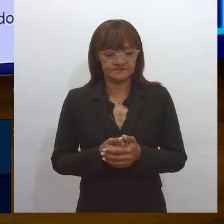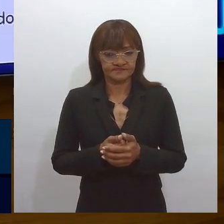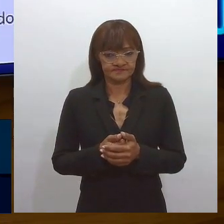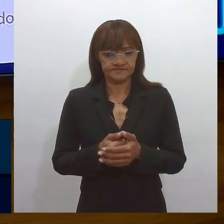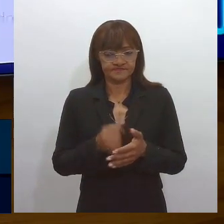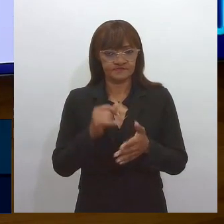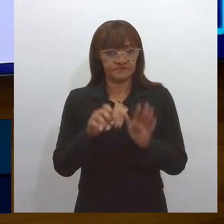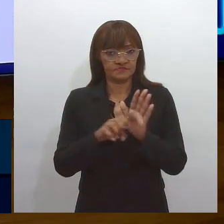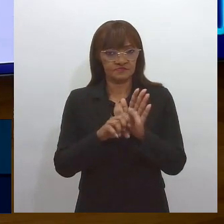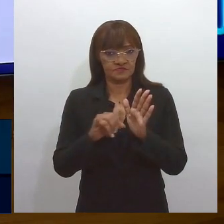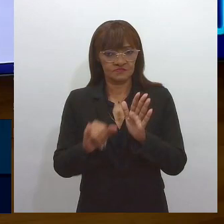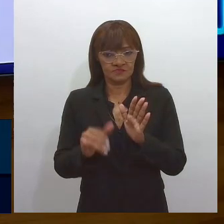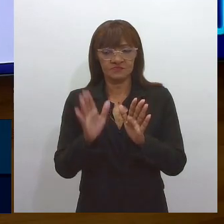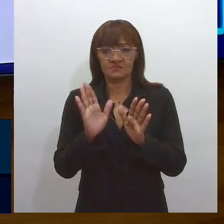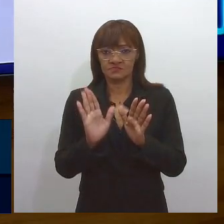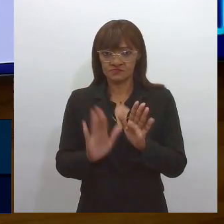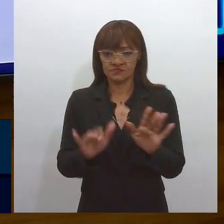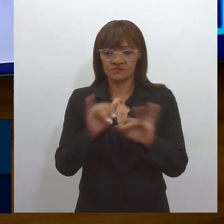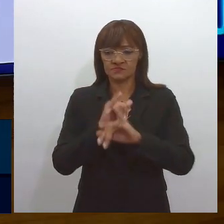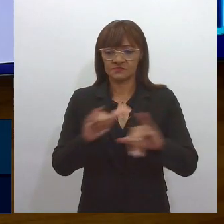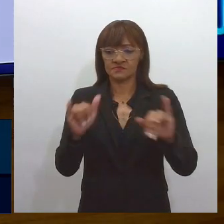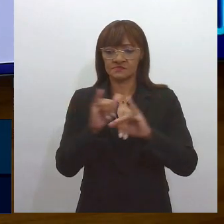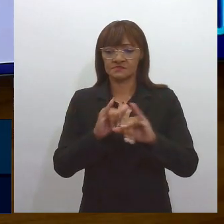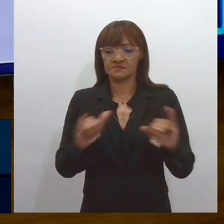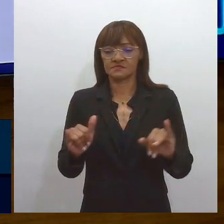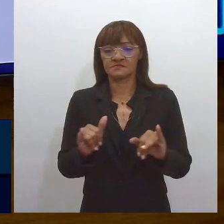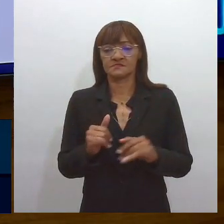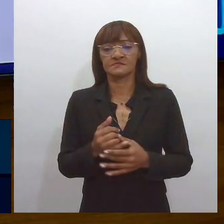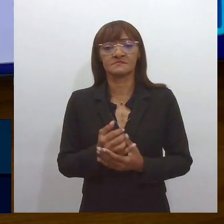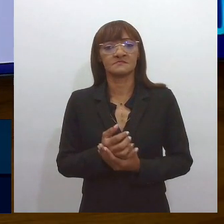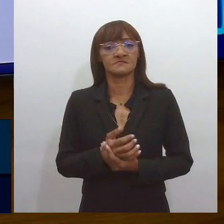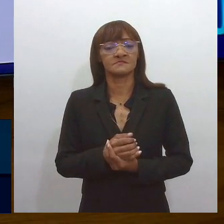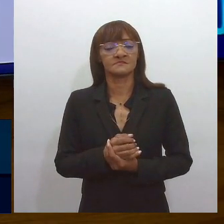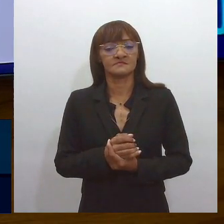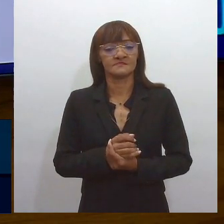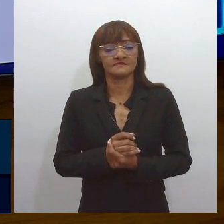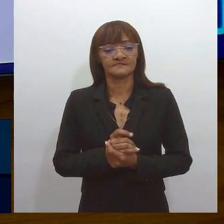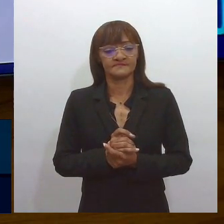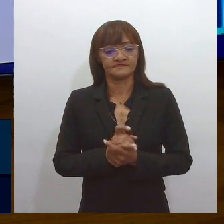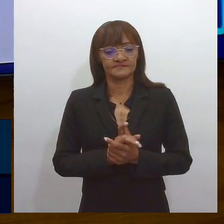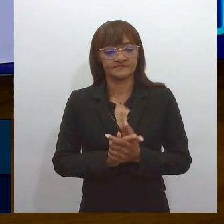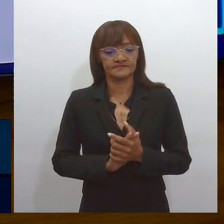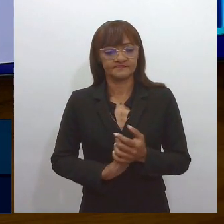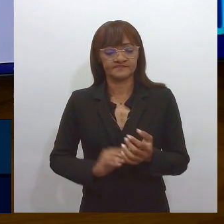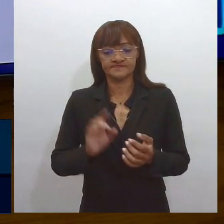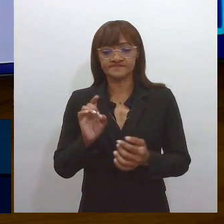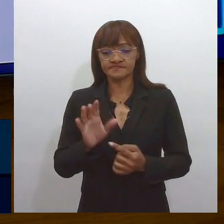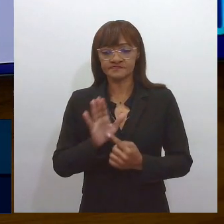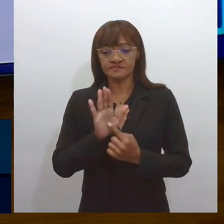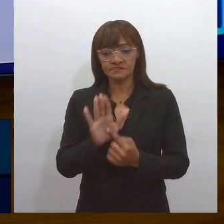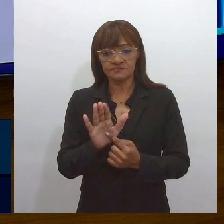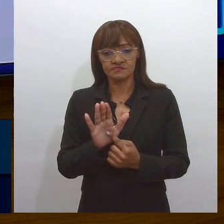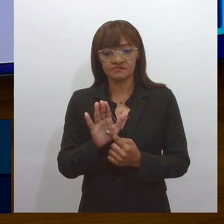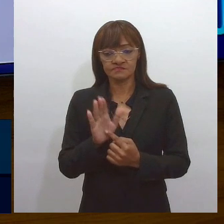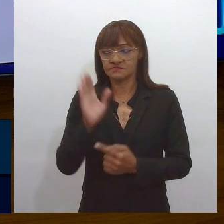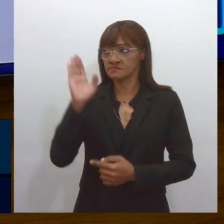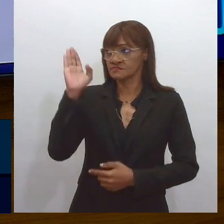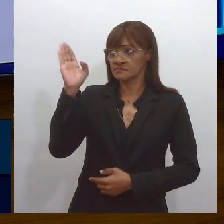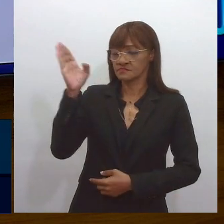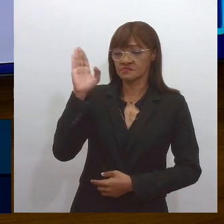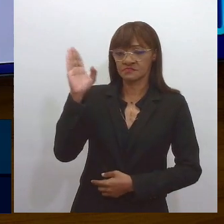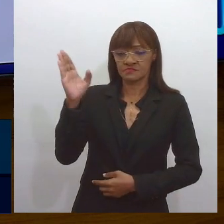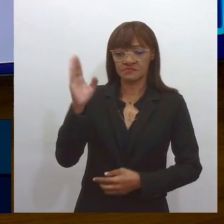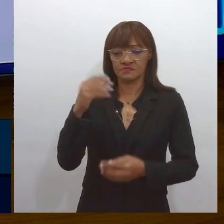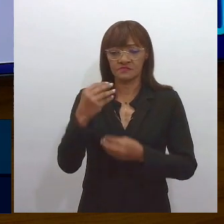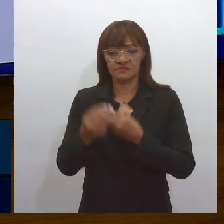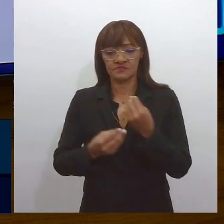em junho aqui é só mostrando uma evolução dos investimentos de Sergipe aí eu queria fazer uma